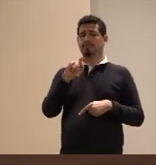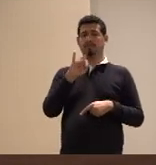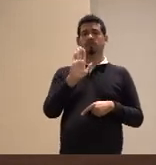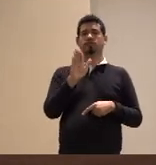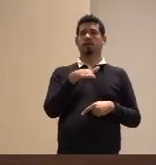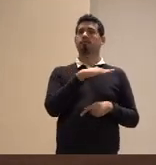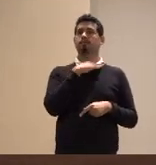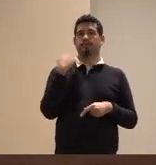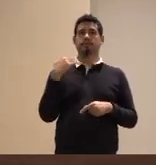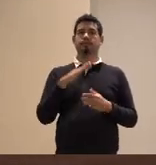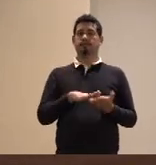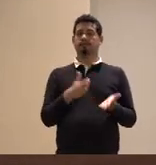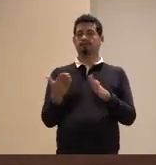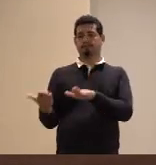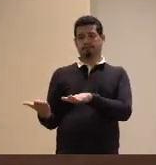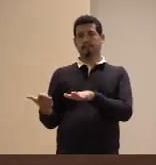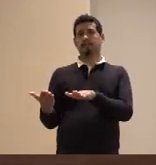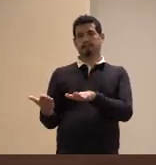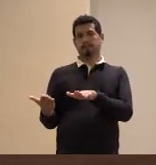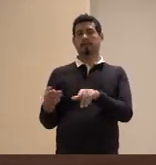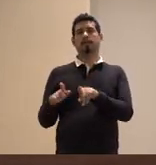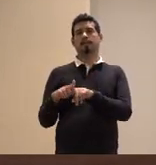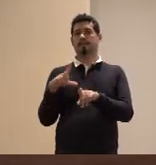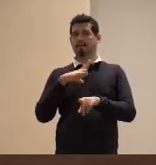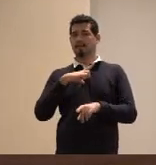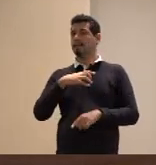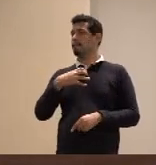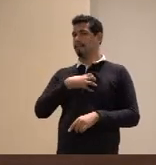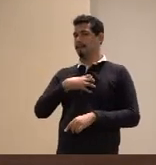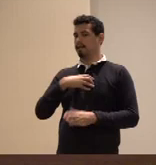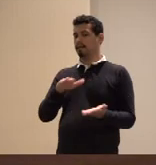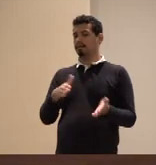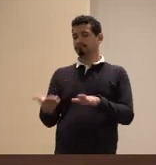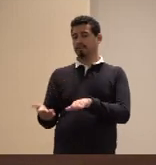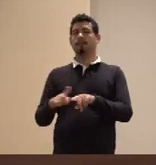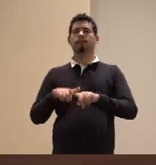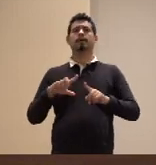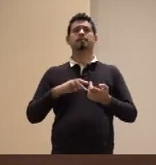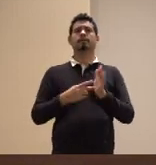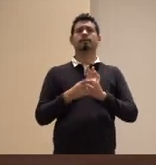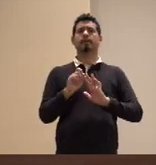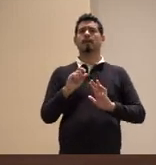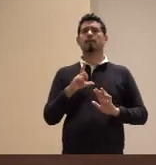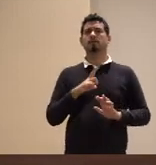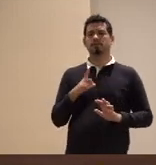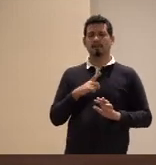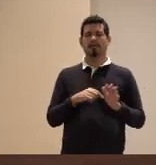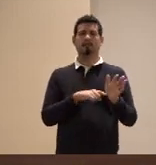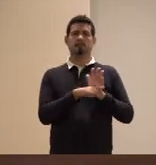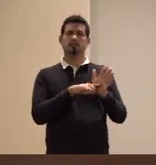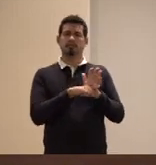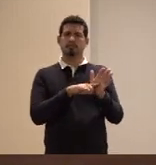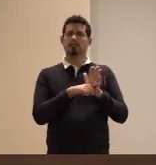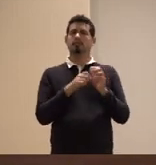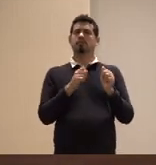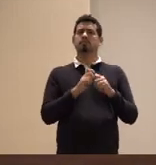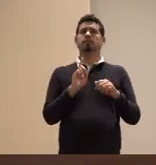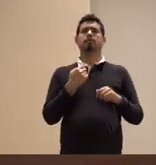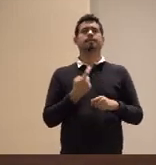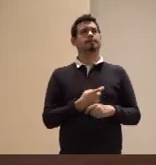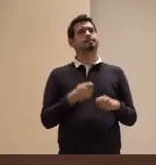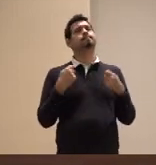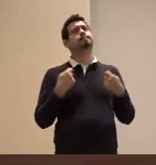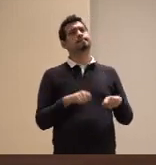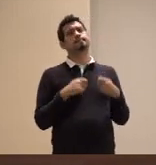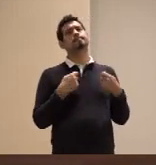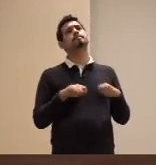falecido, estava na Bahia, e ele muito fortemente buscou essa discussão. E nós